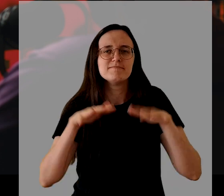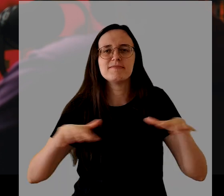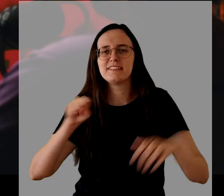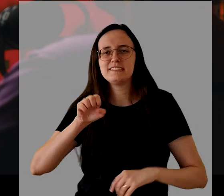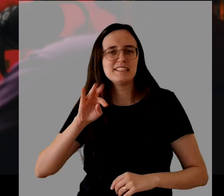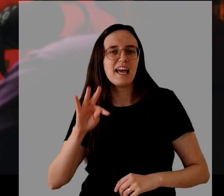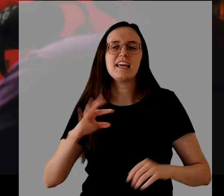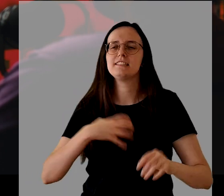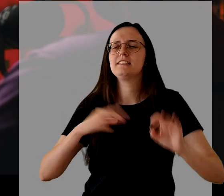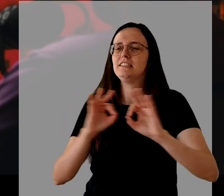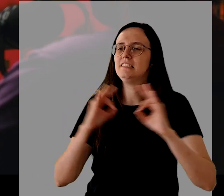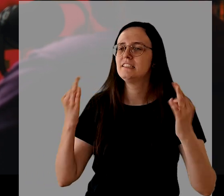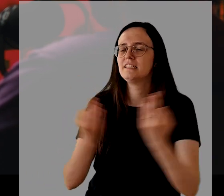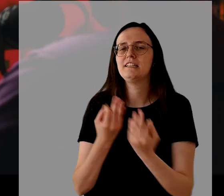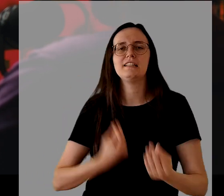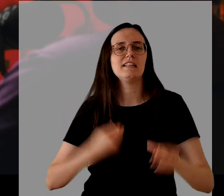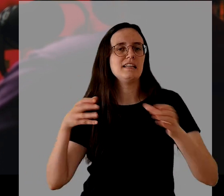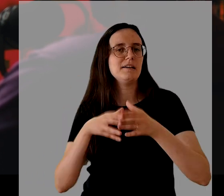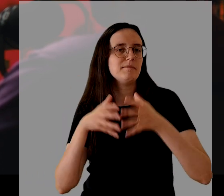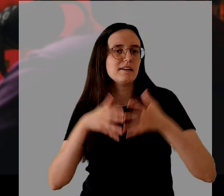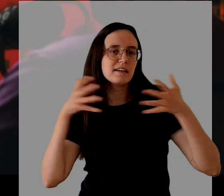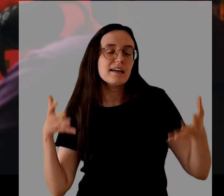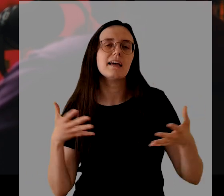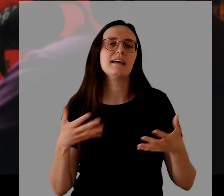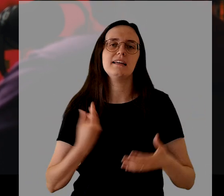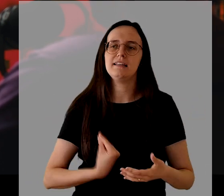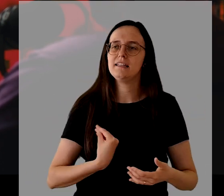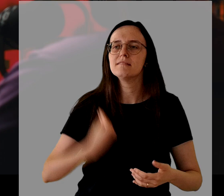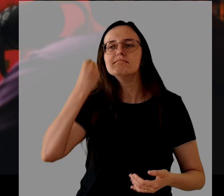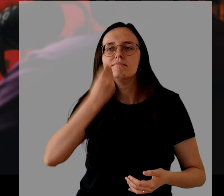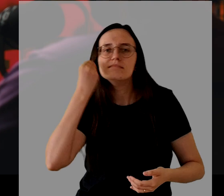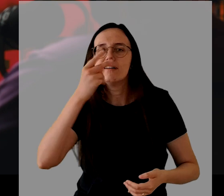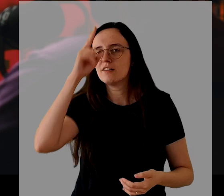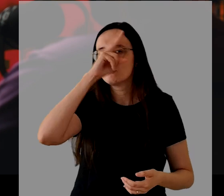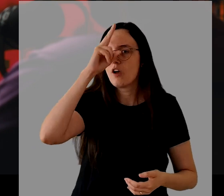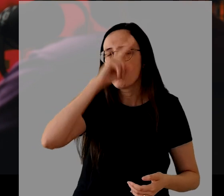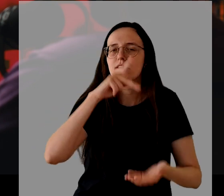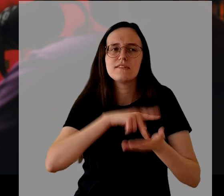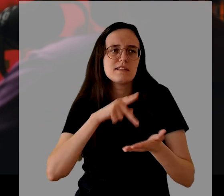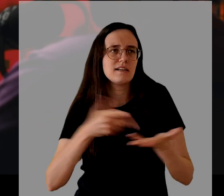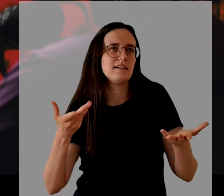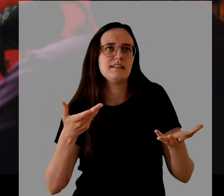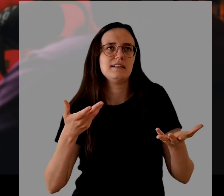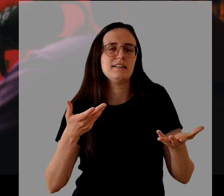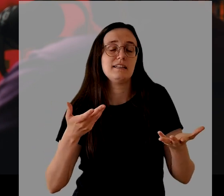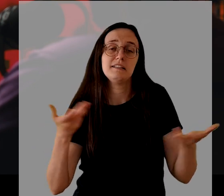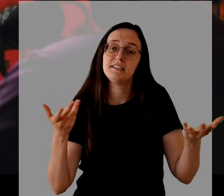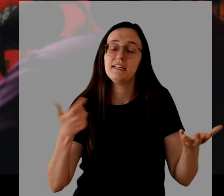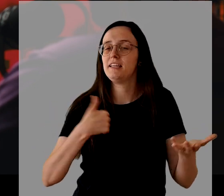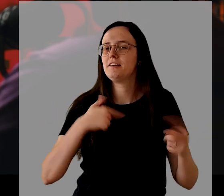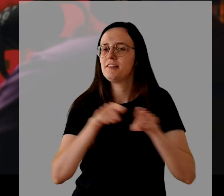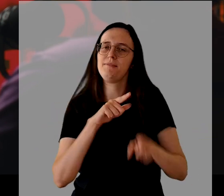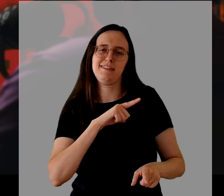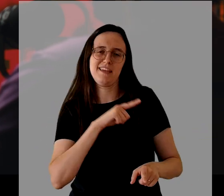mesmo, de estar nessa família, de estar numa equipe grande, né, estar vivenciando uma história, na verdade, menos... Eu tenho